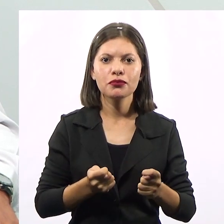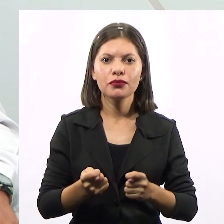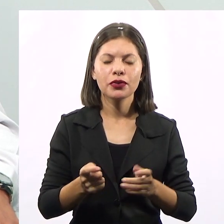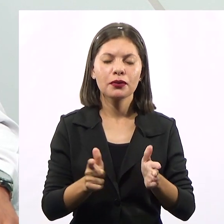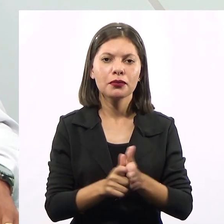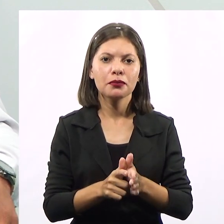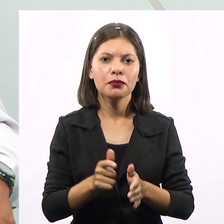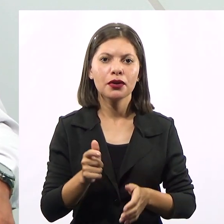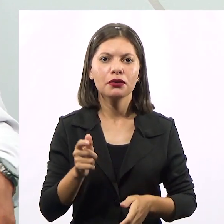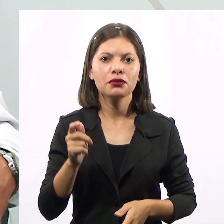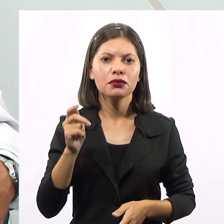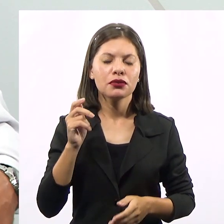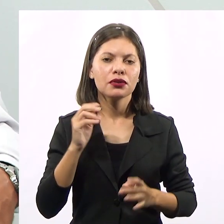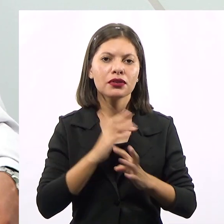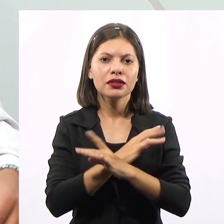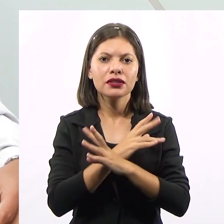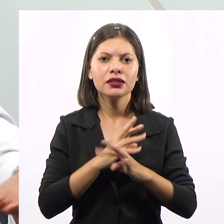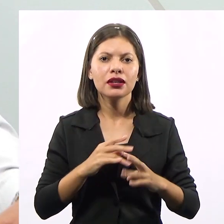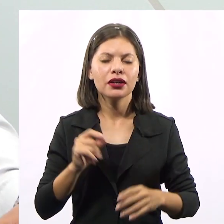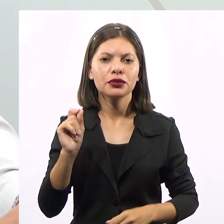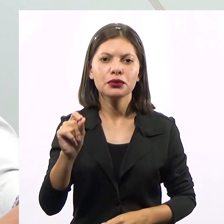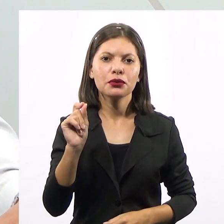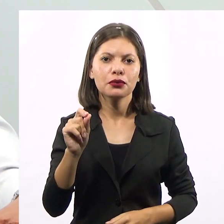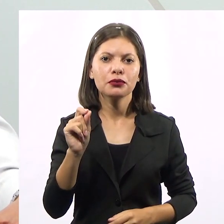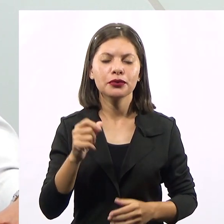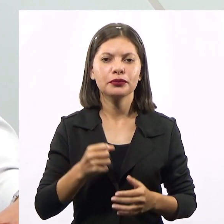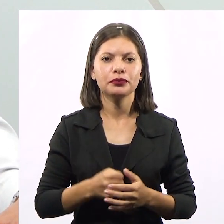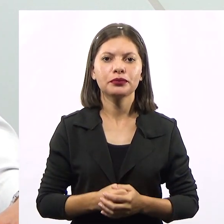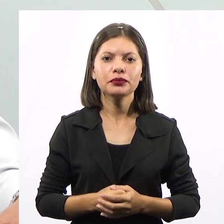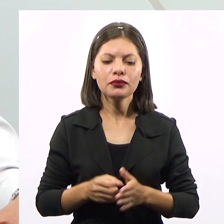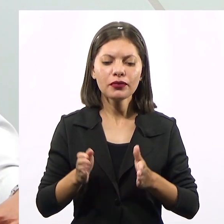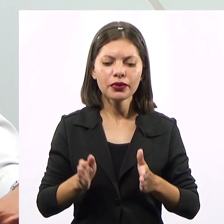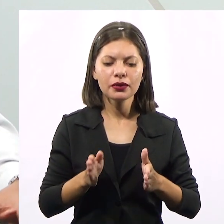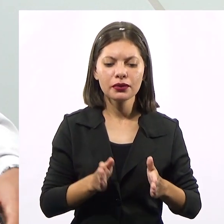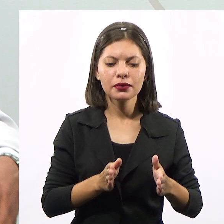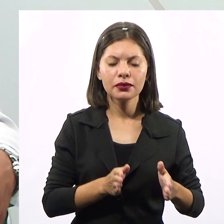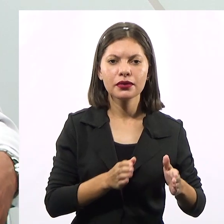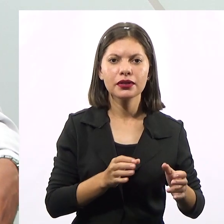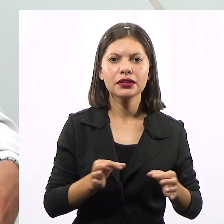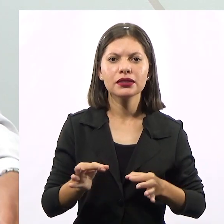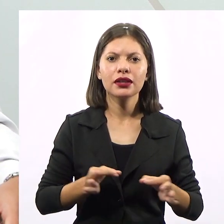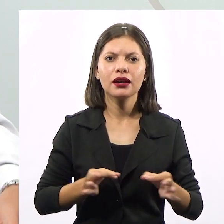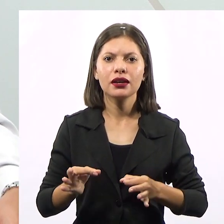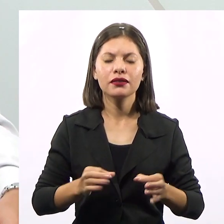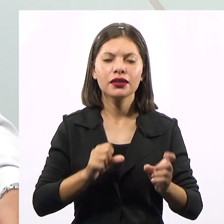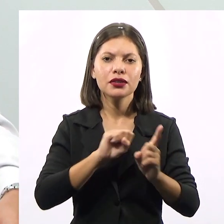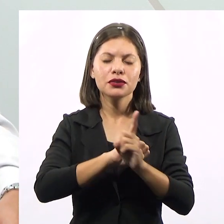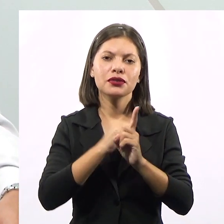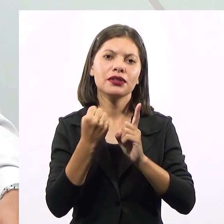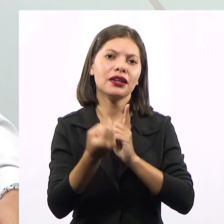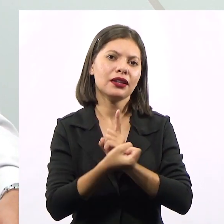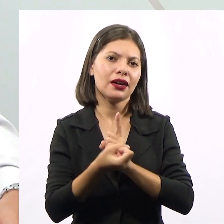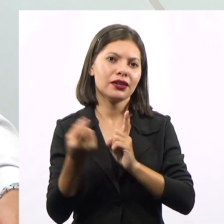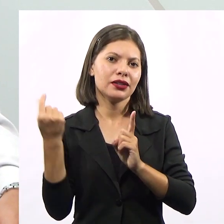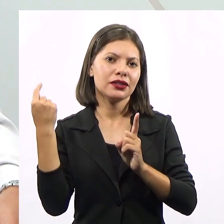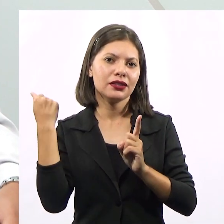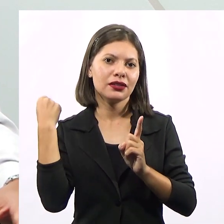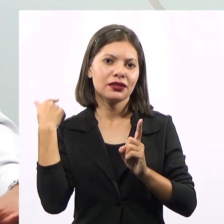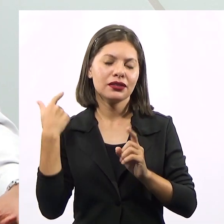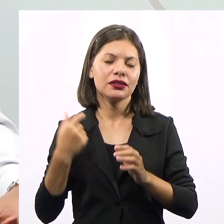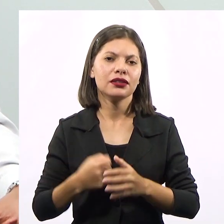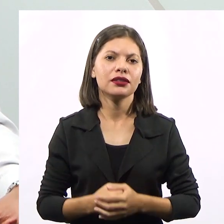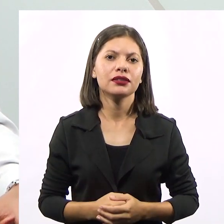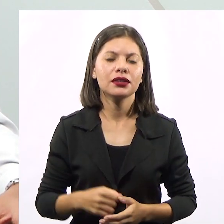70 anos atrás. Como que era a economia? como que se organizava essa